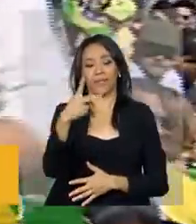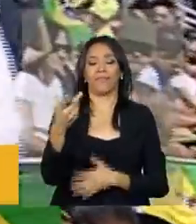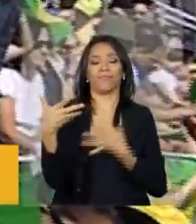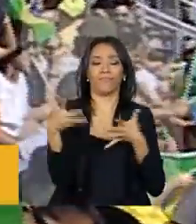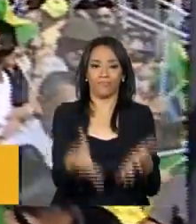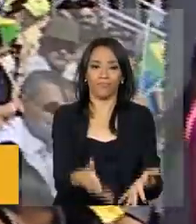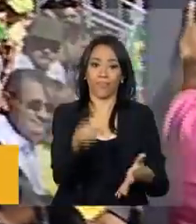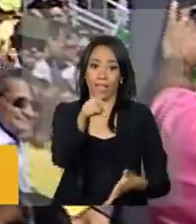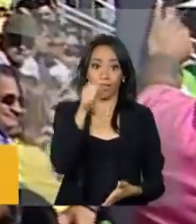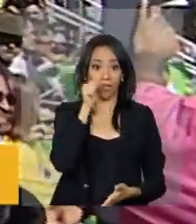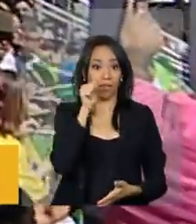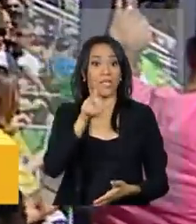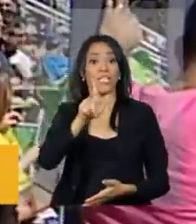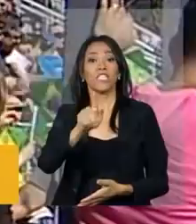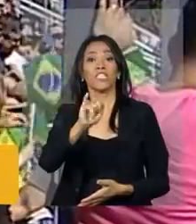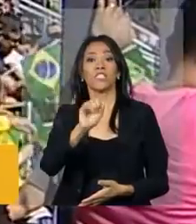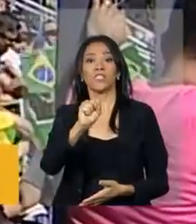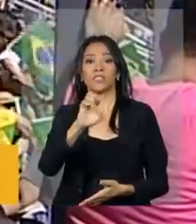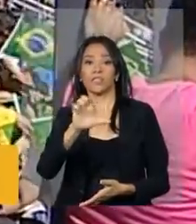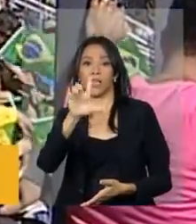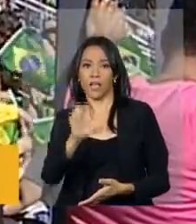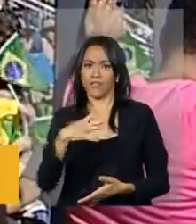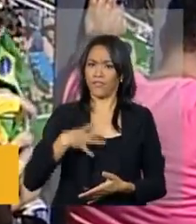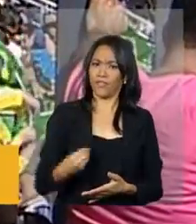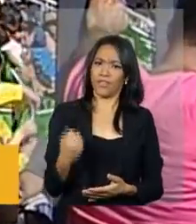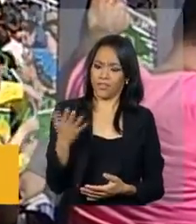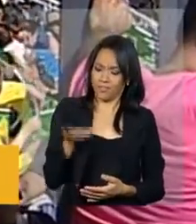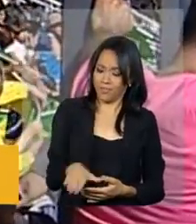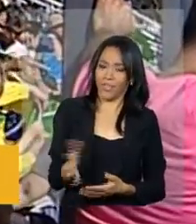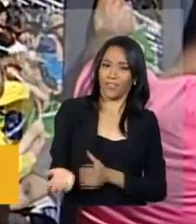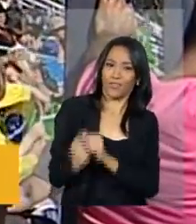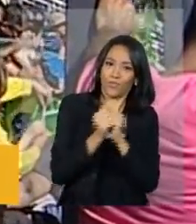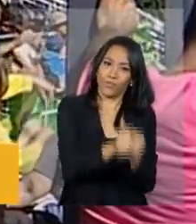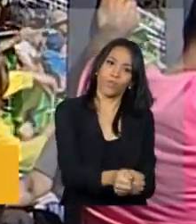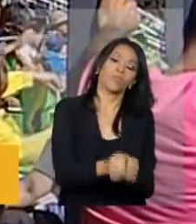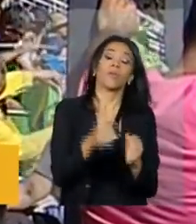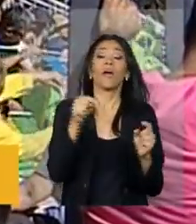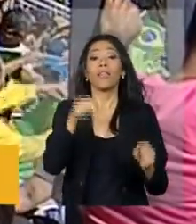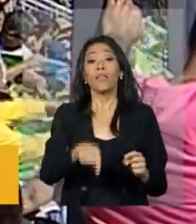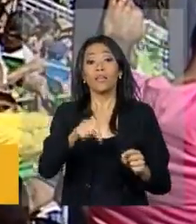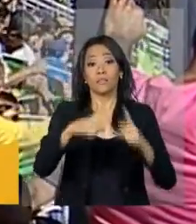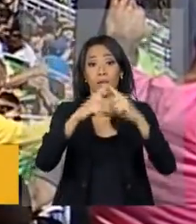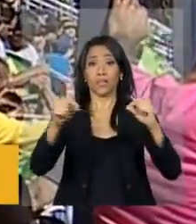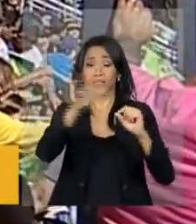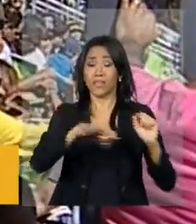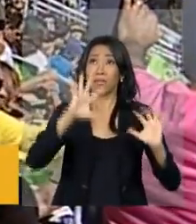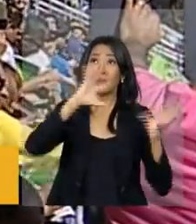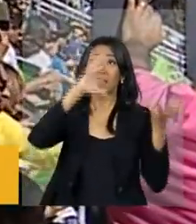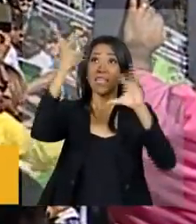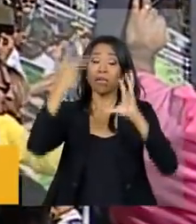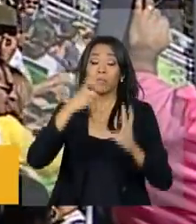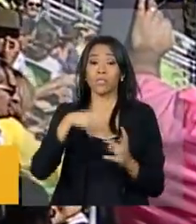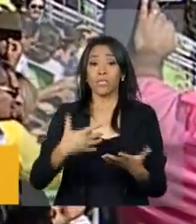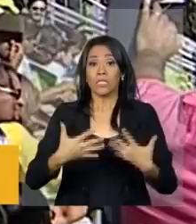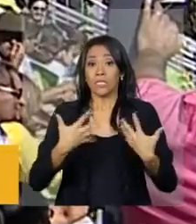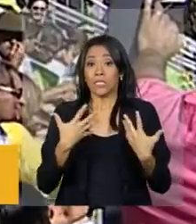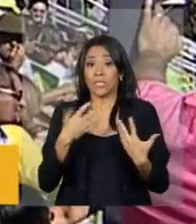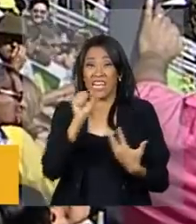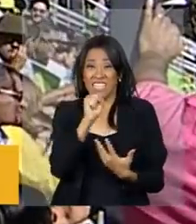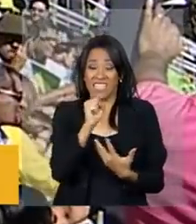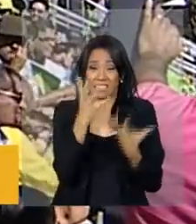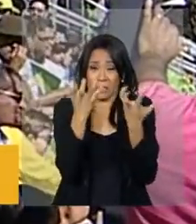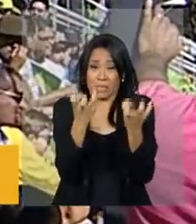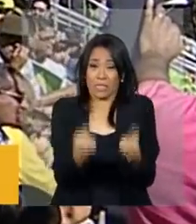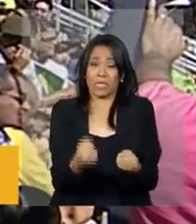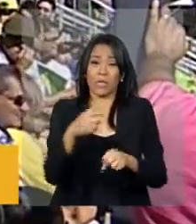a Gisele veio com as filhas pequenas dela e é bom a gente lembrar que essa época do ano em Brasília é seco, o termômetro está marcando aí cerca de 20